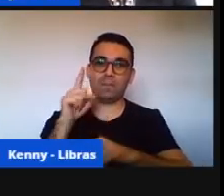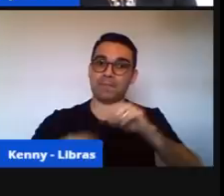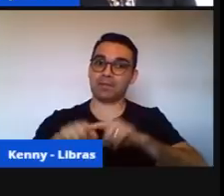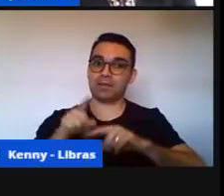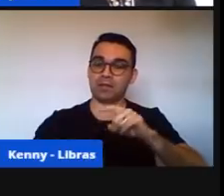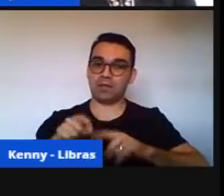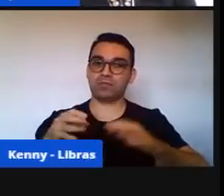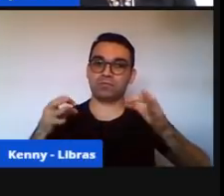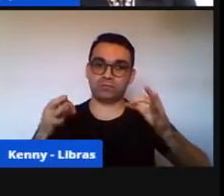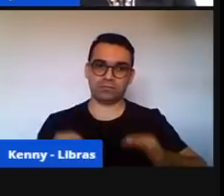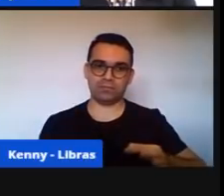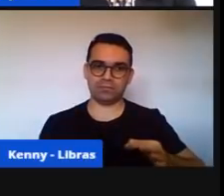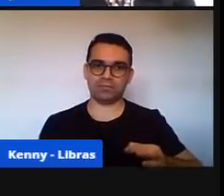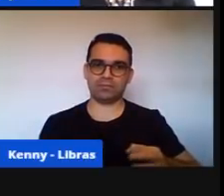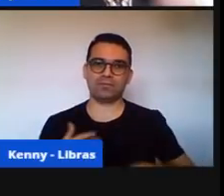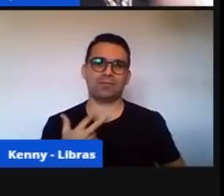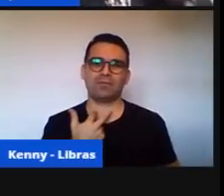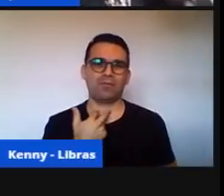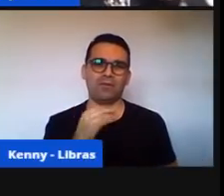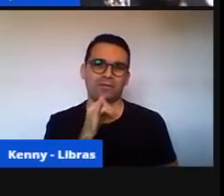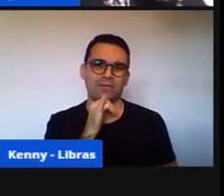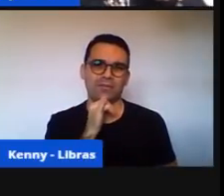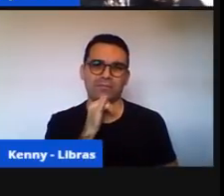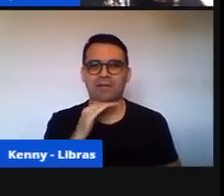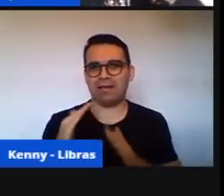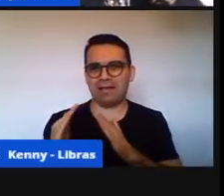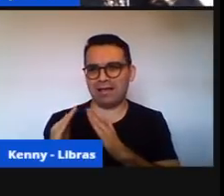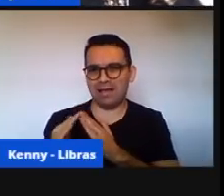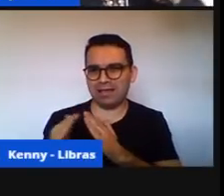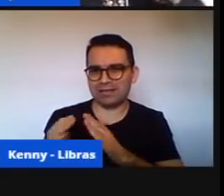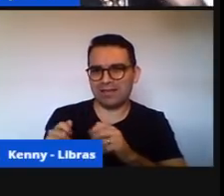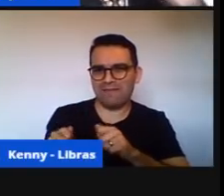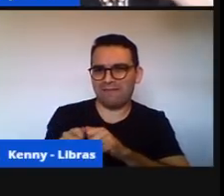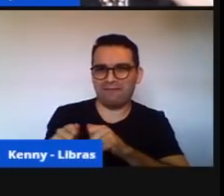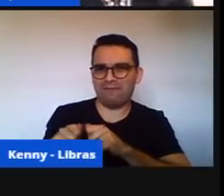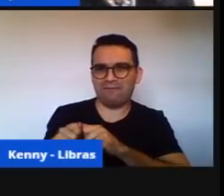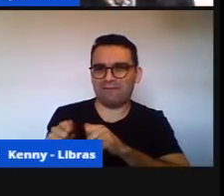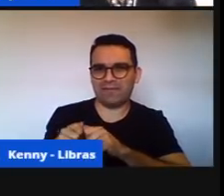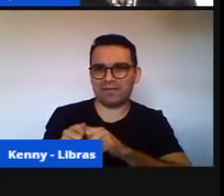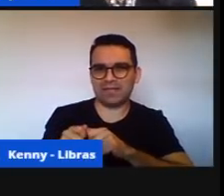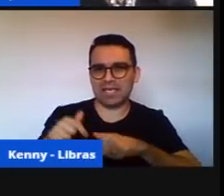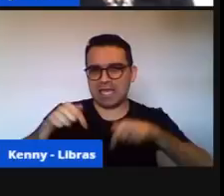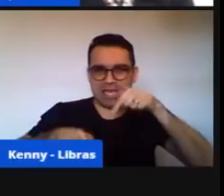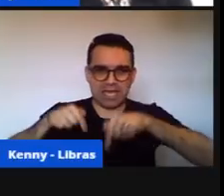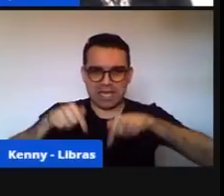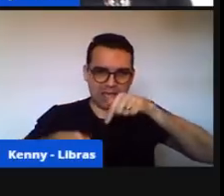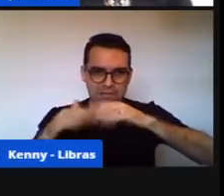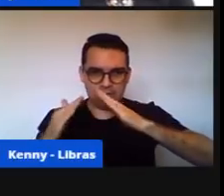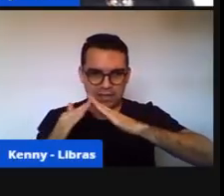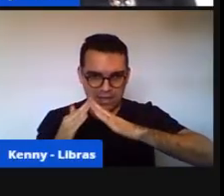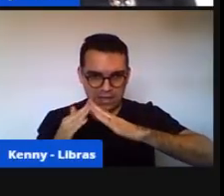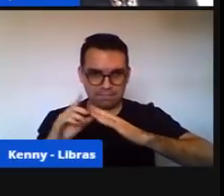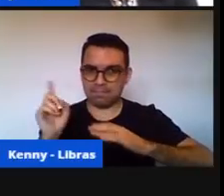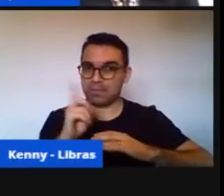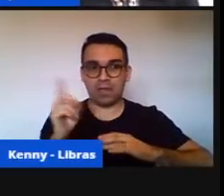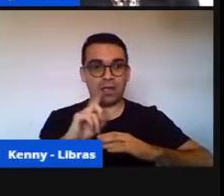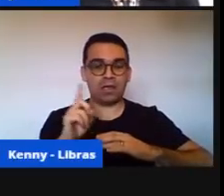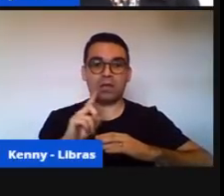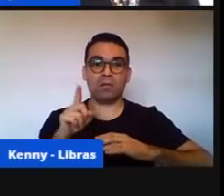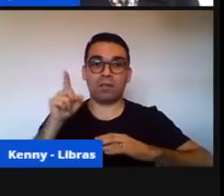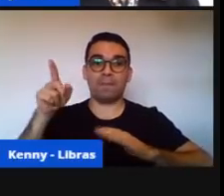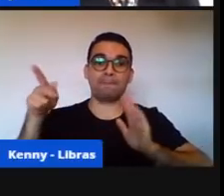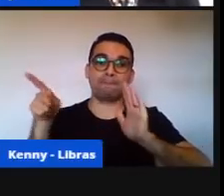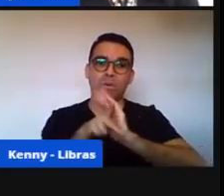uso, como eles devem ser utilizados. Tem as recomendações de como ele não deve ser utilizado. Então, dessa forma, a gente trabalha